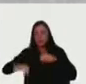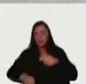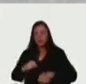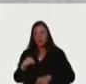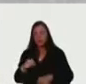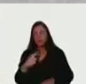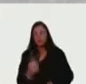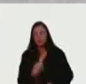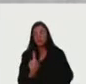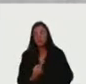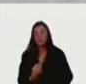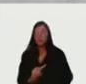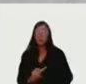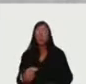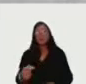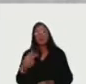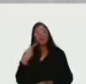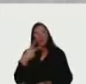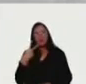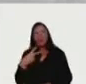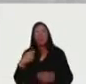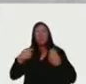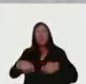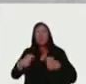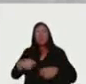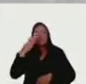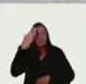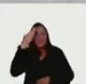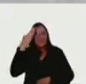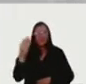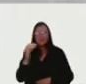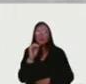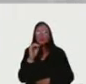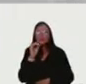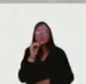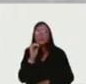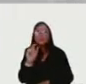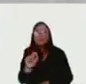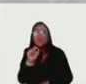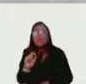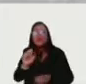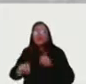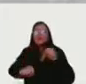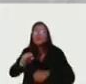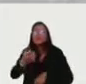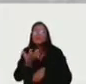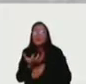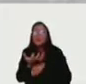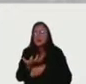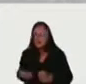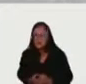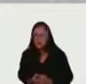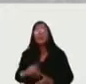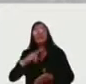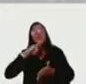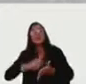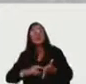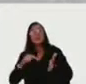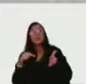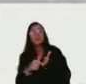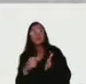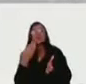nós, humildes vereadores, precisamos saber o que seja, né? Então, o documento ele vem questionando, né, a